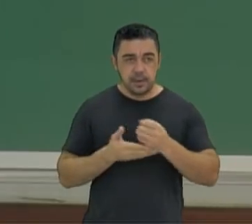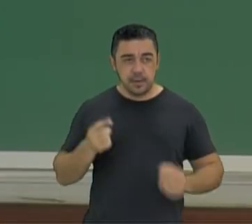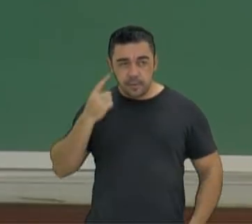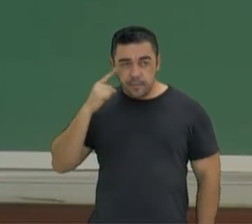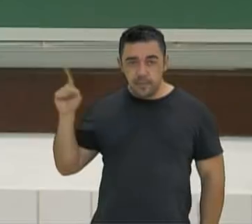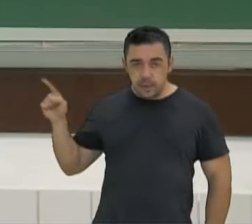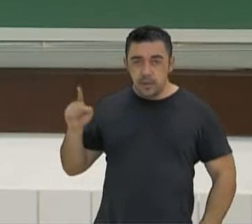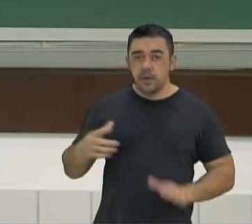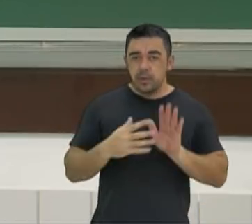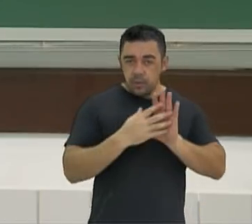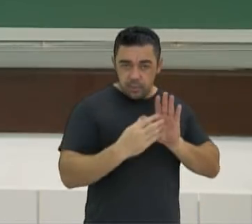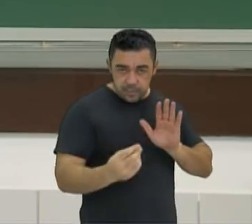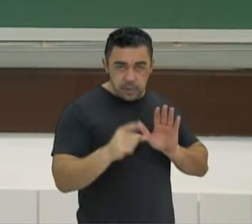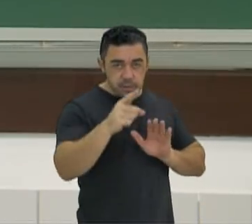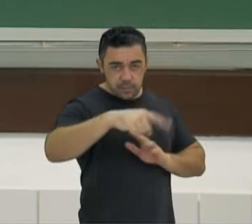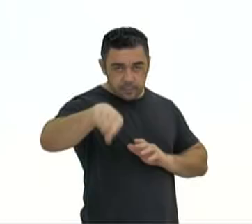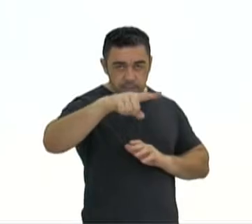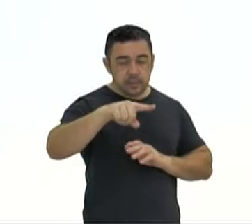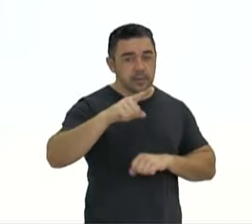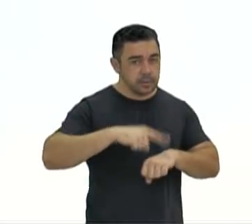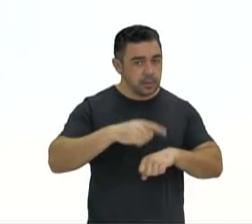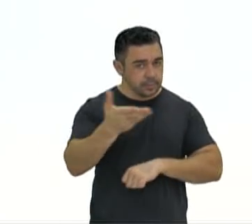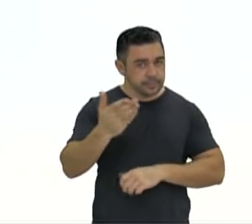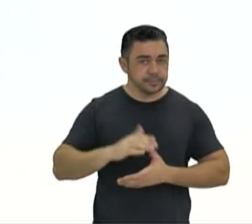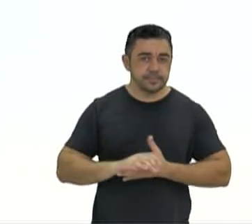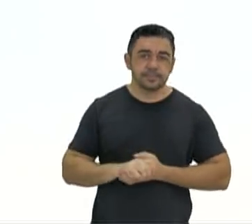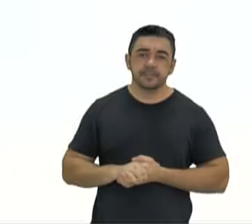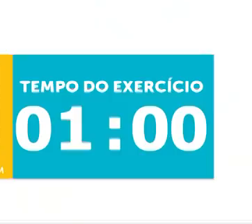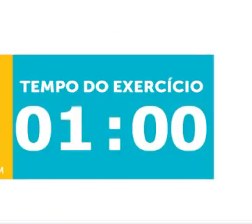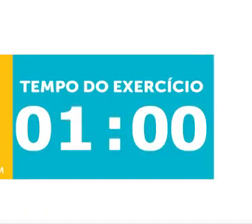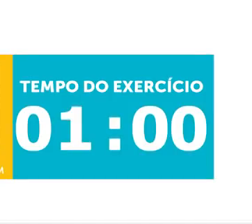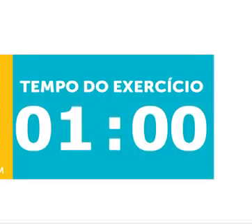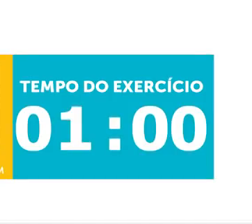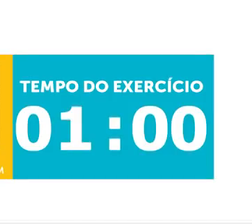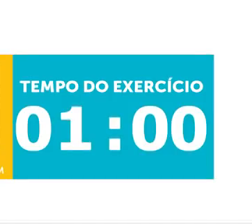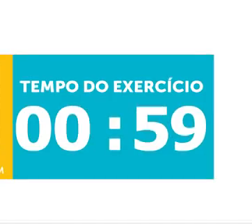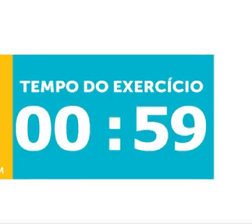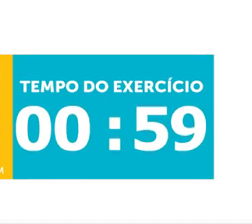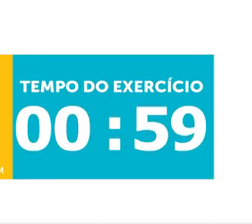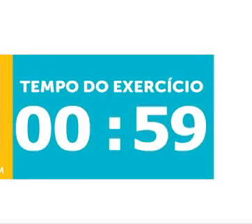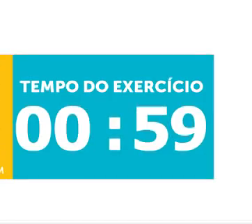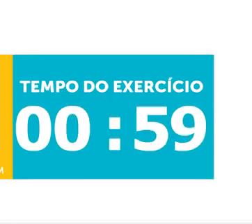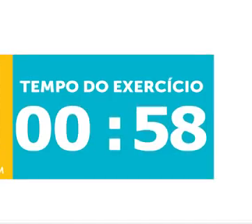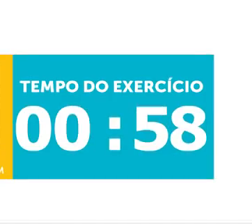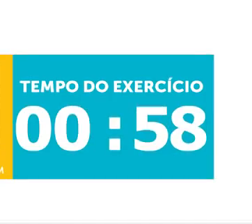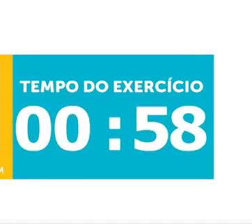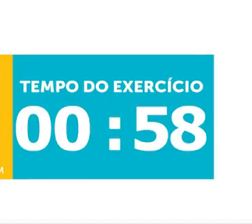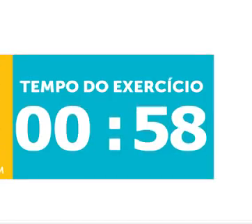esse slide, vou dar um tempo para vocês copiarem também.